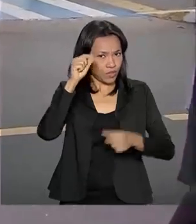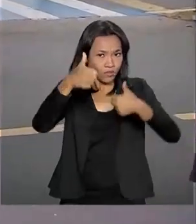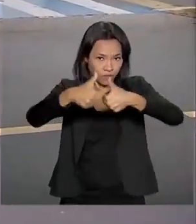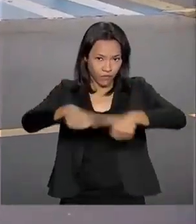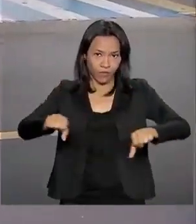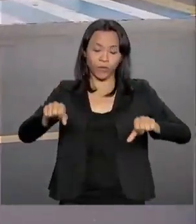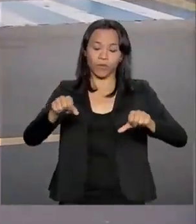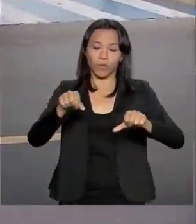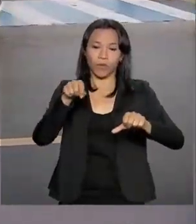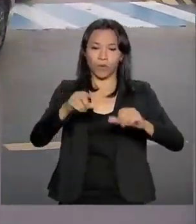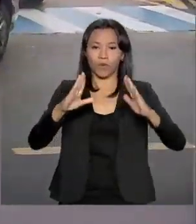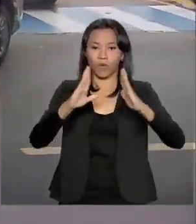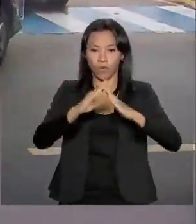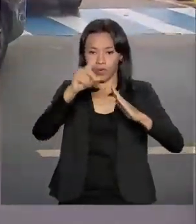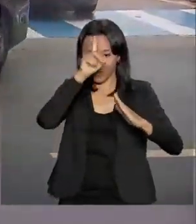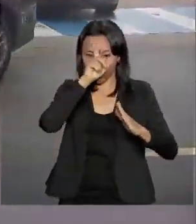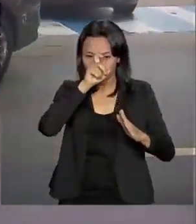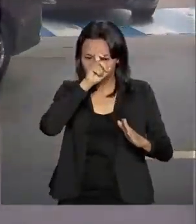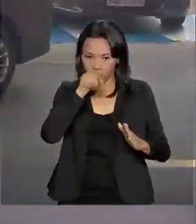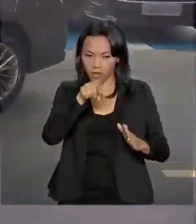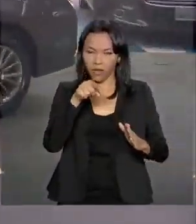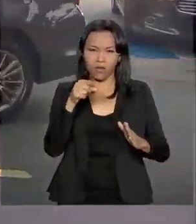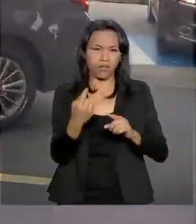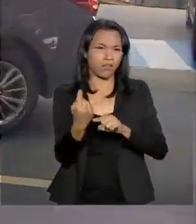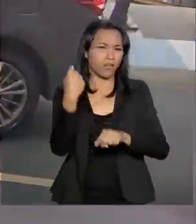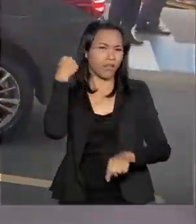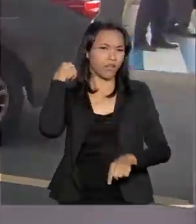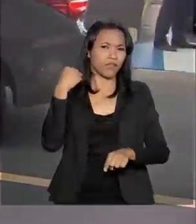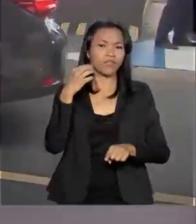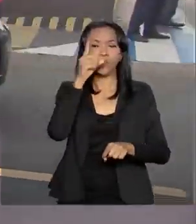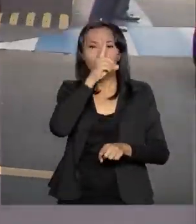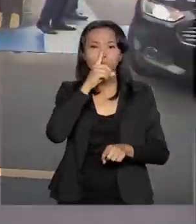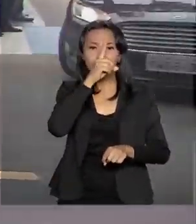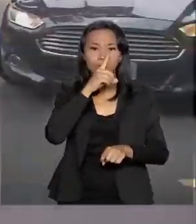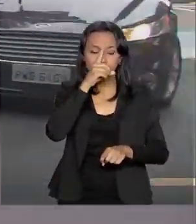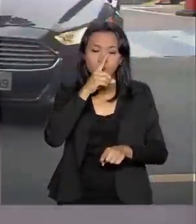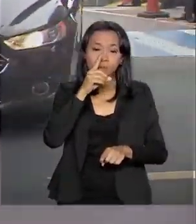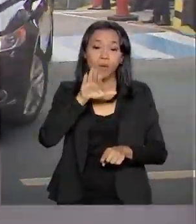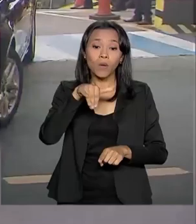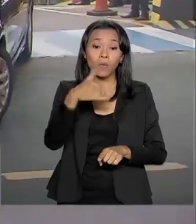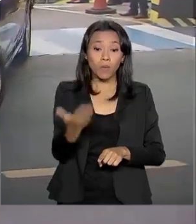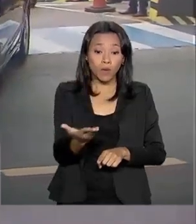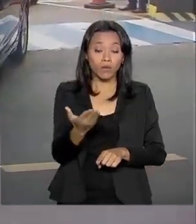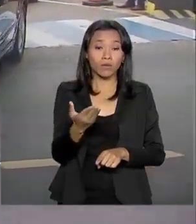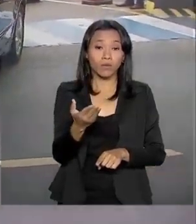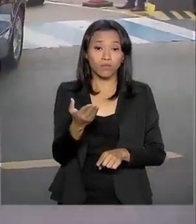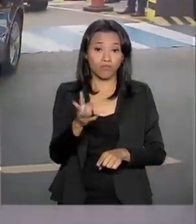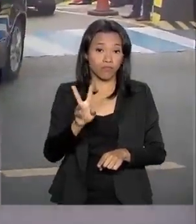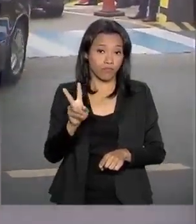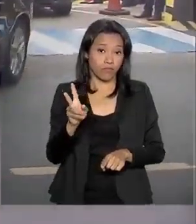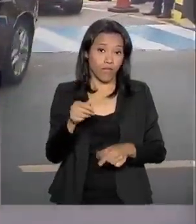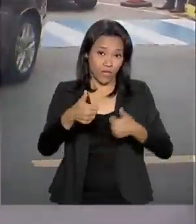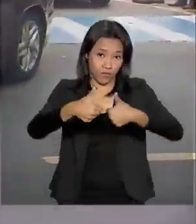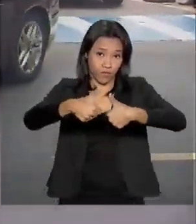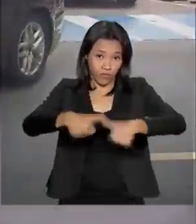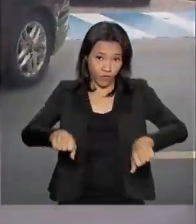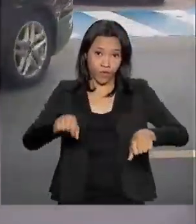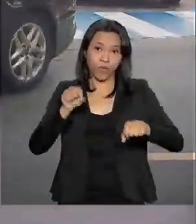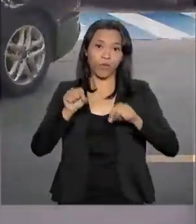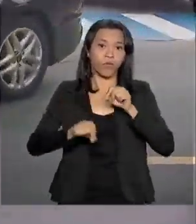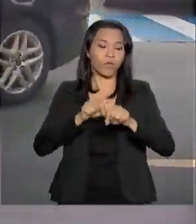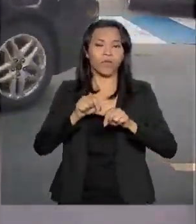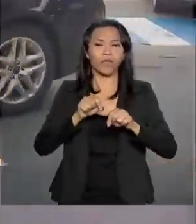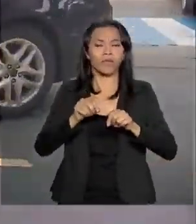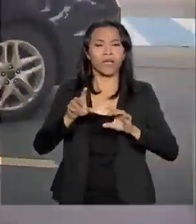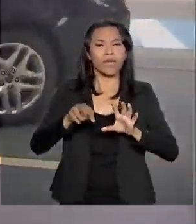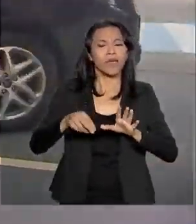Hospital Albert Einstein, desde o domingo retrasado, quando o presidente da República se internou para fazer exames